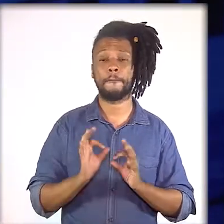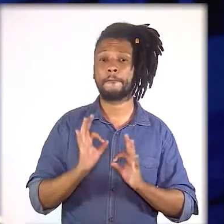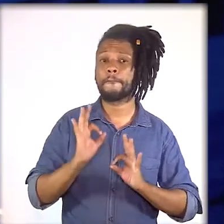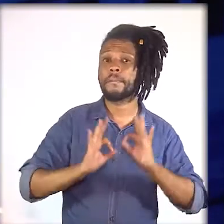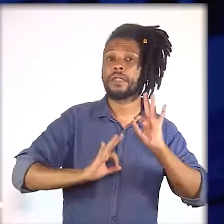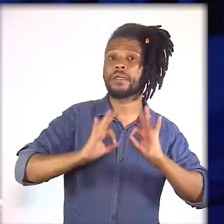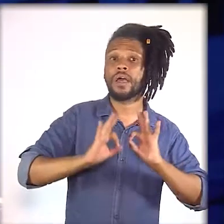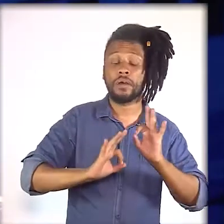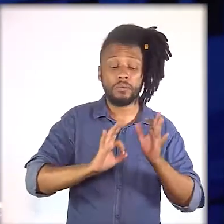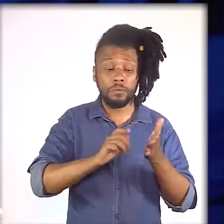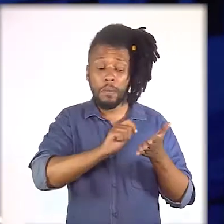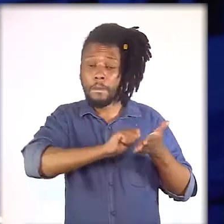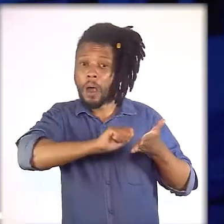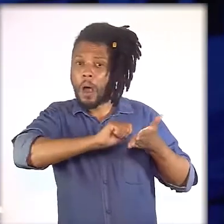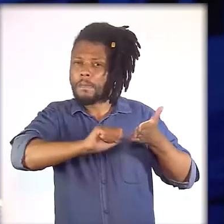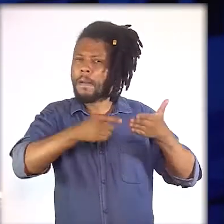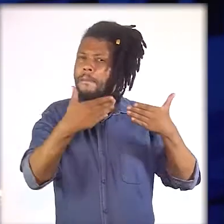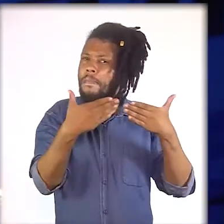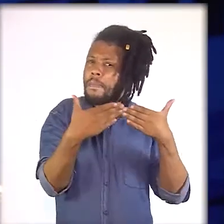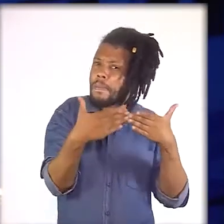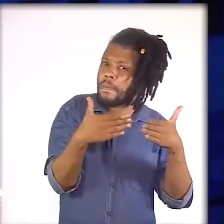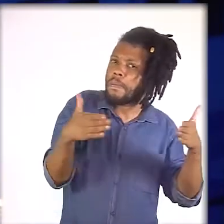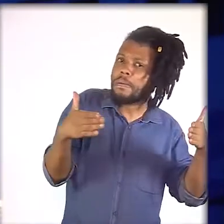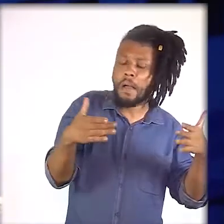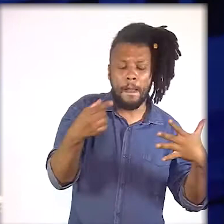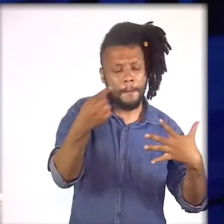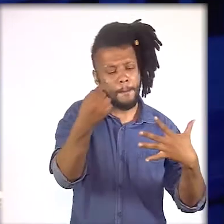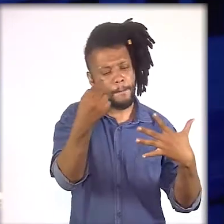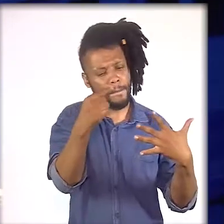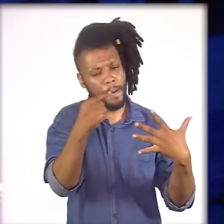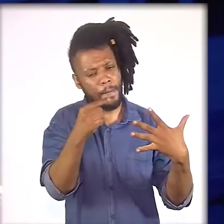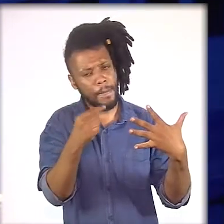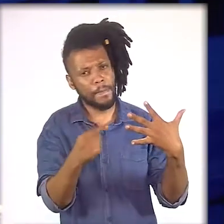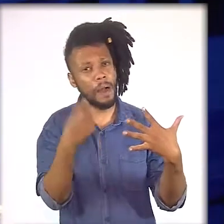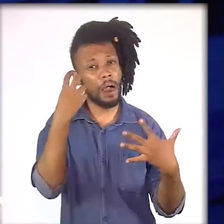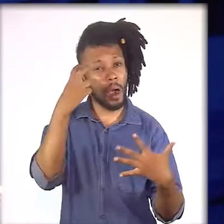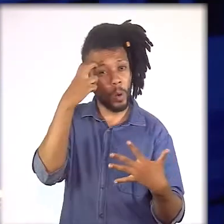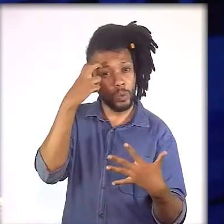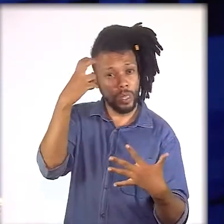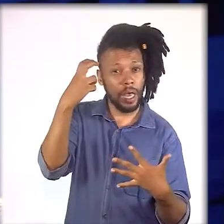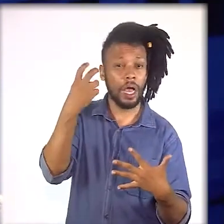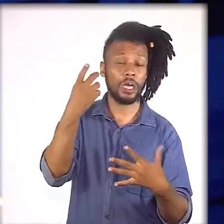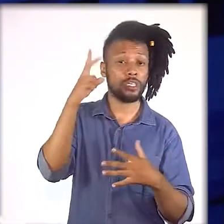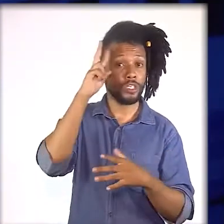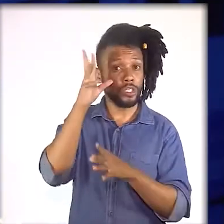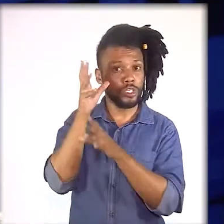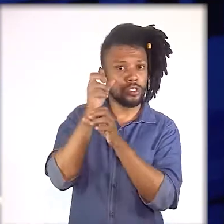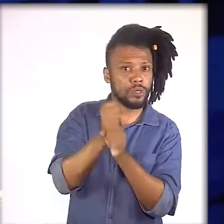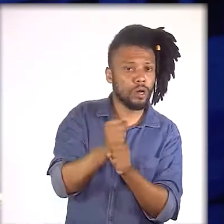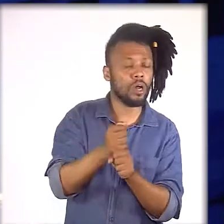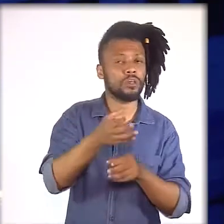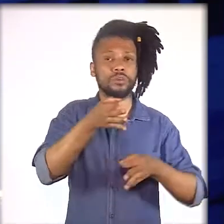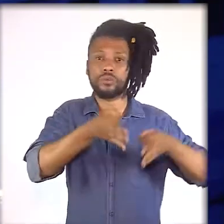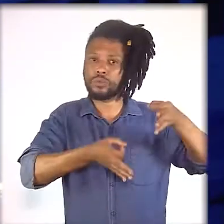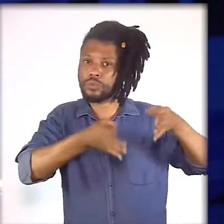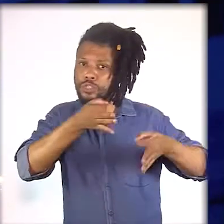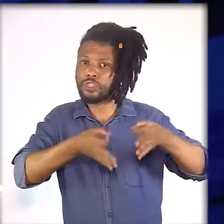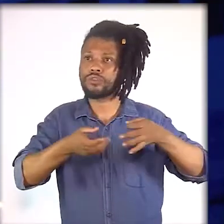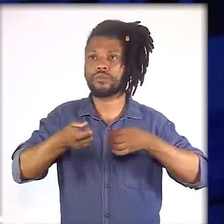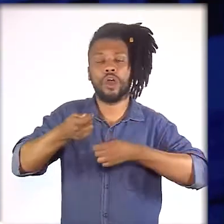planejava uma obra abrangente, abordando todos os aspectos culturais, históricos, jurídicos,